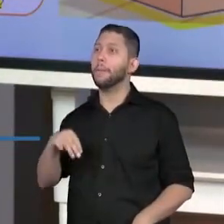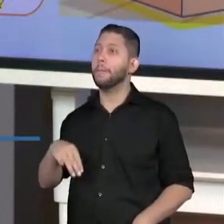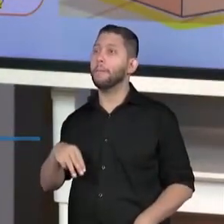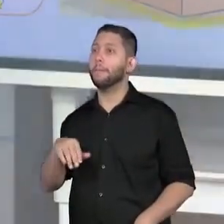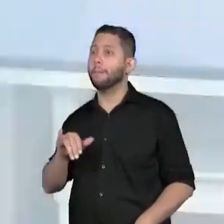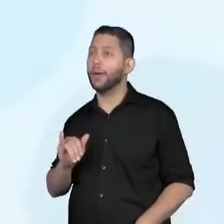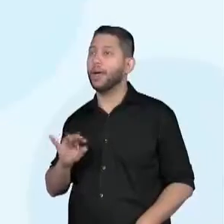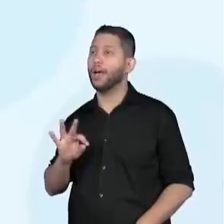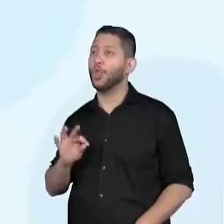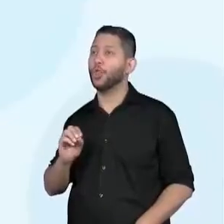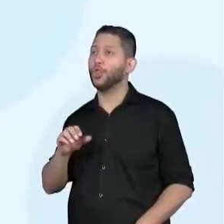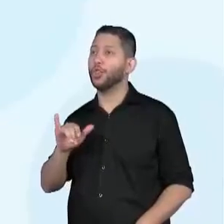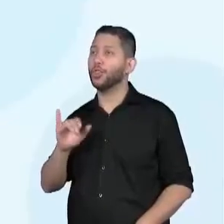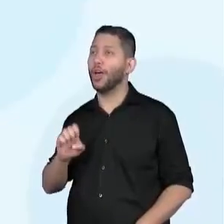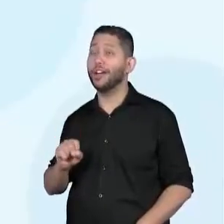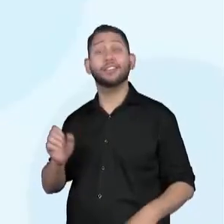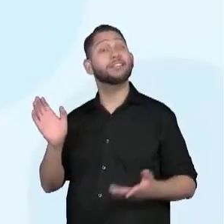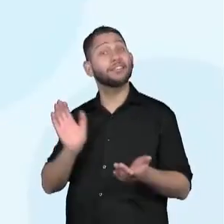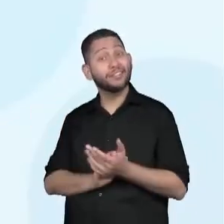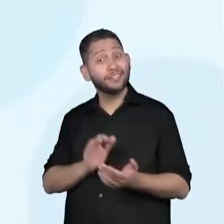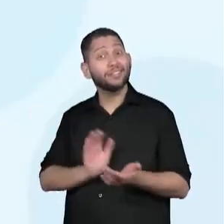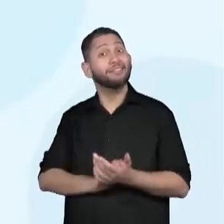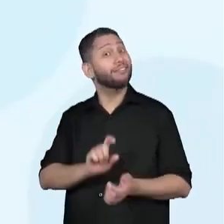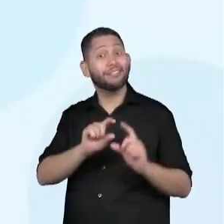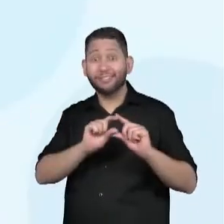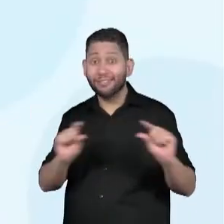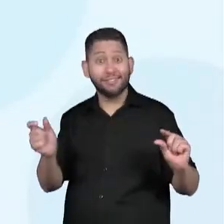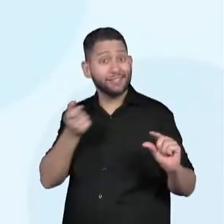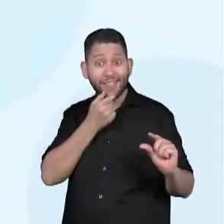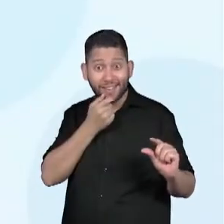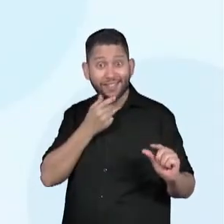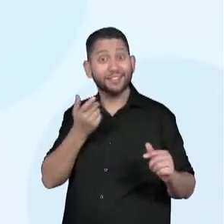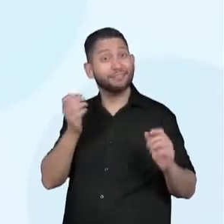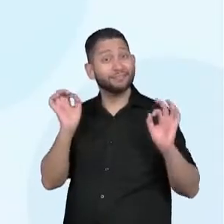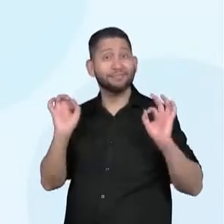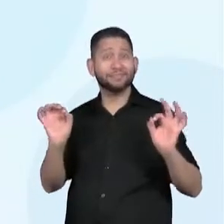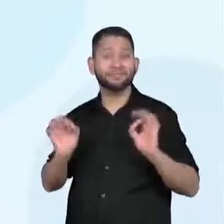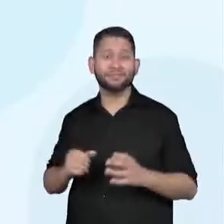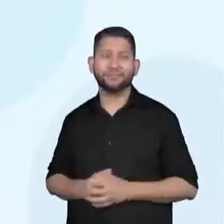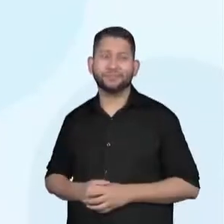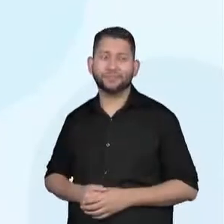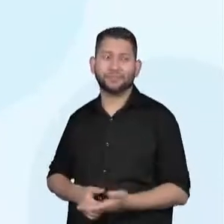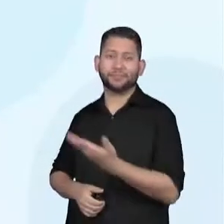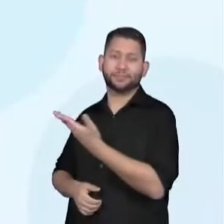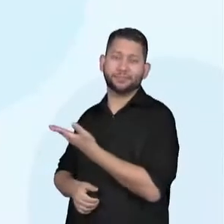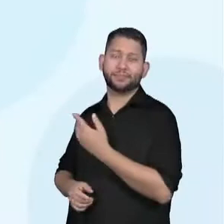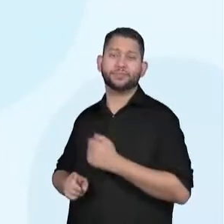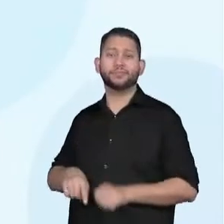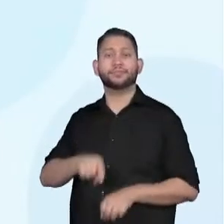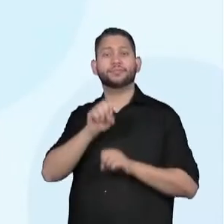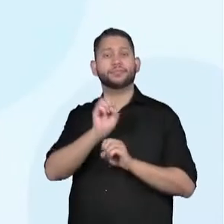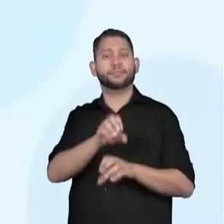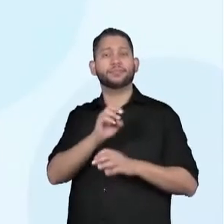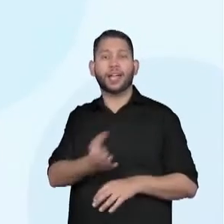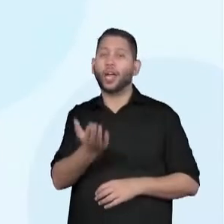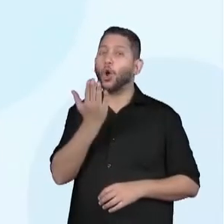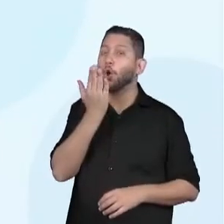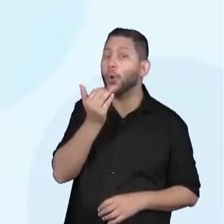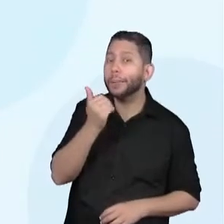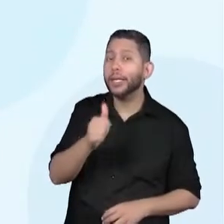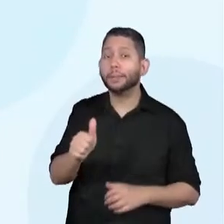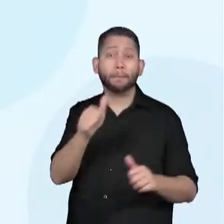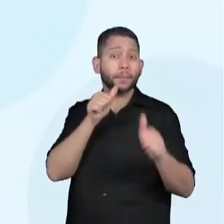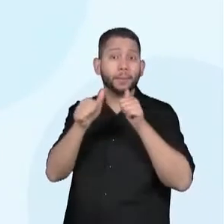E a nossa próxima unidade vai falar de food and drink. Food and drink. So, comida